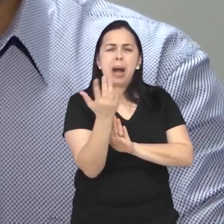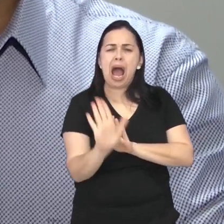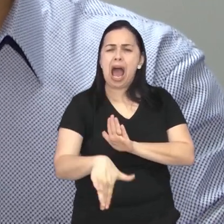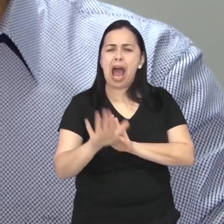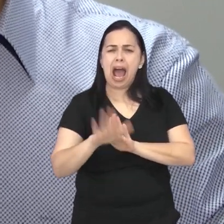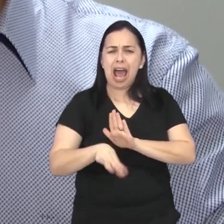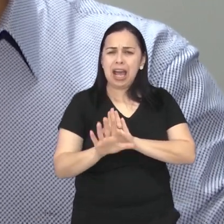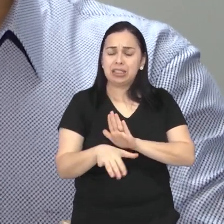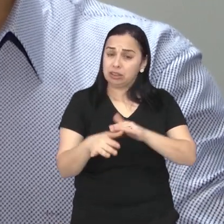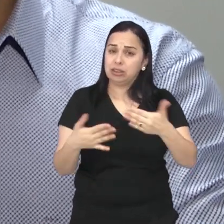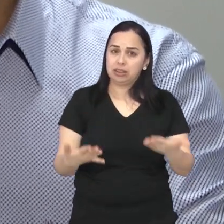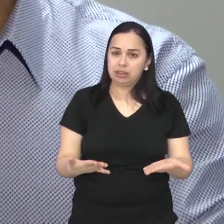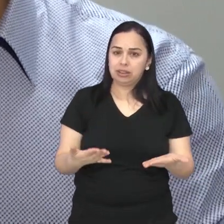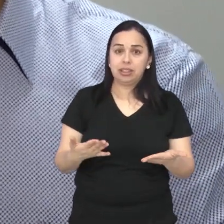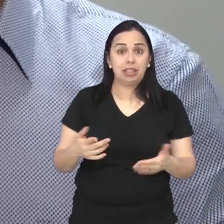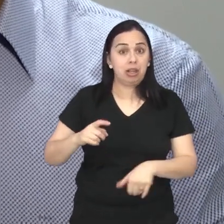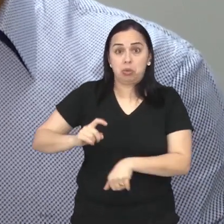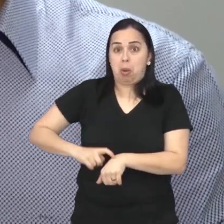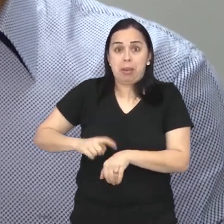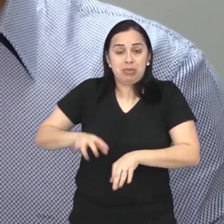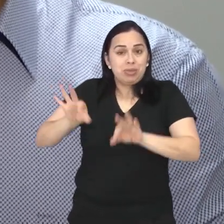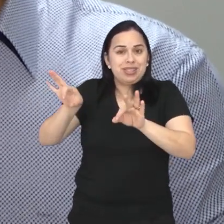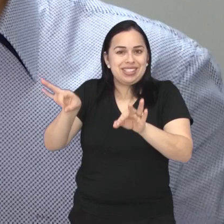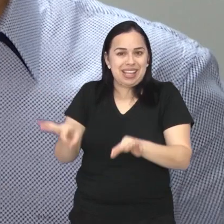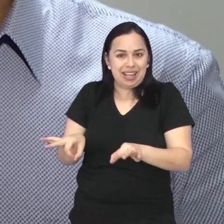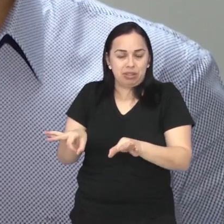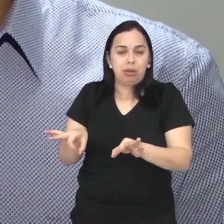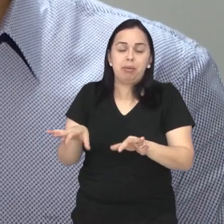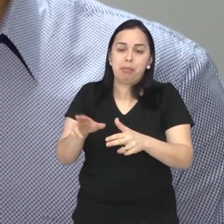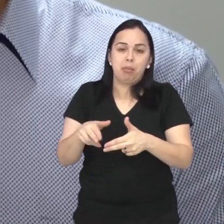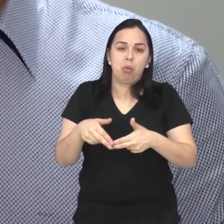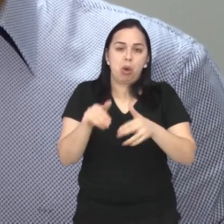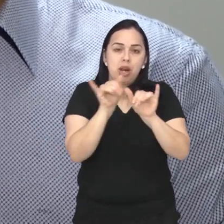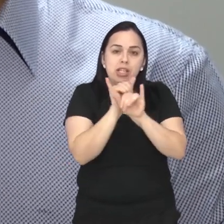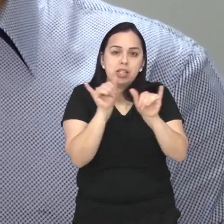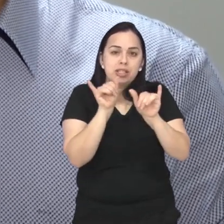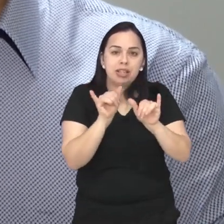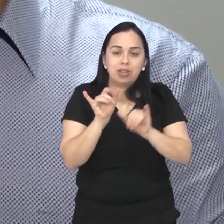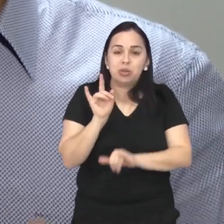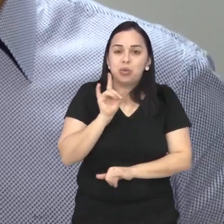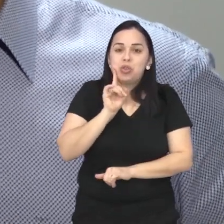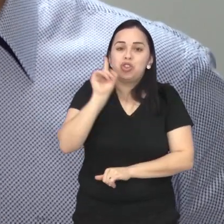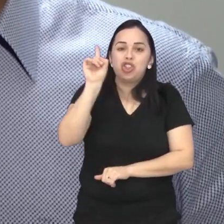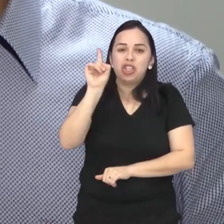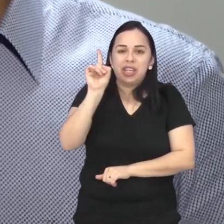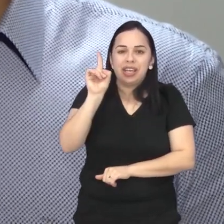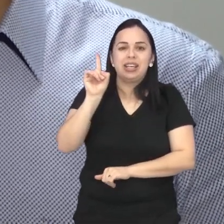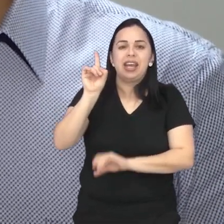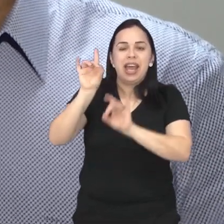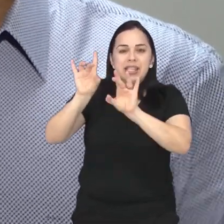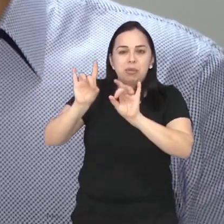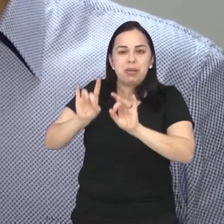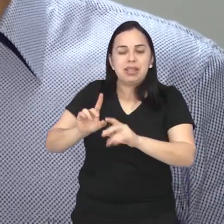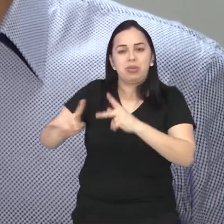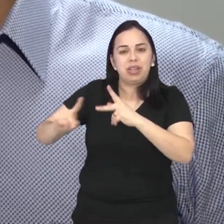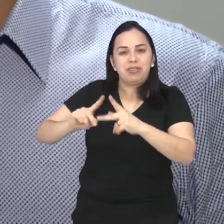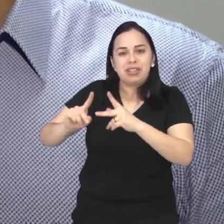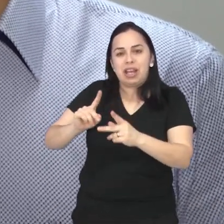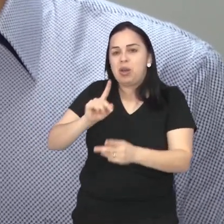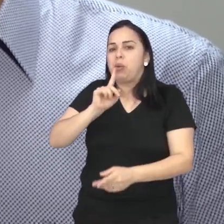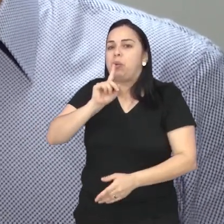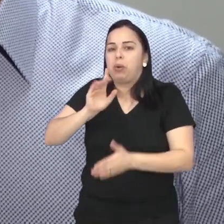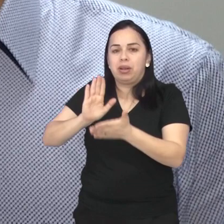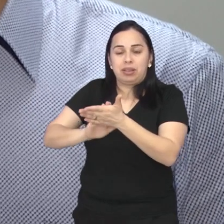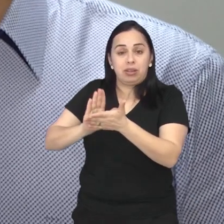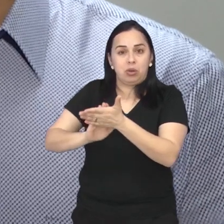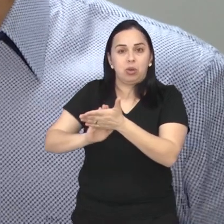o alimento, né, o custo muito barato. E eu acho que vem numa hora boa, né, um anúncio que veio na data de aniversário da